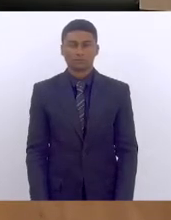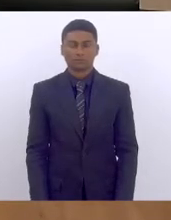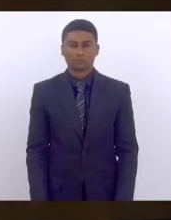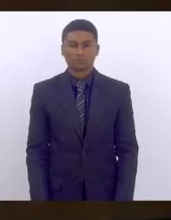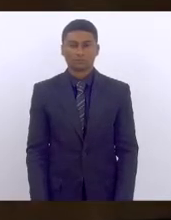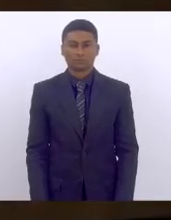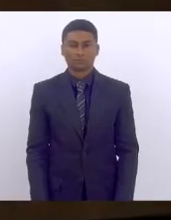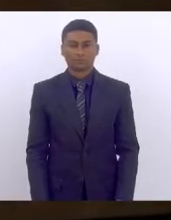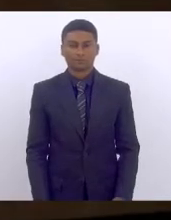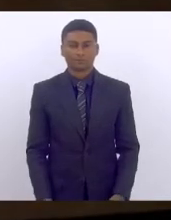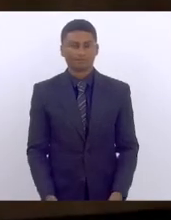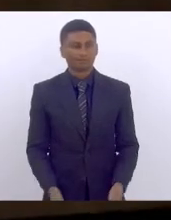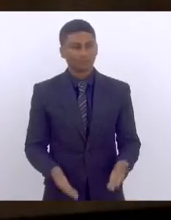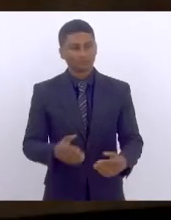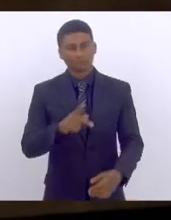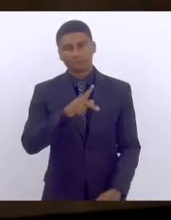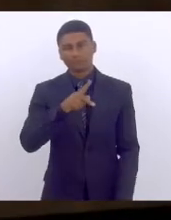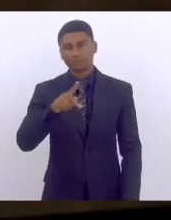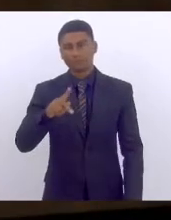Senhora Presidente,